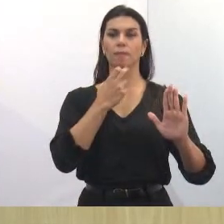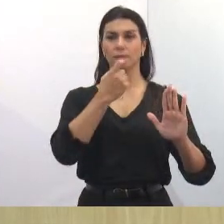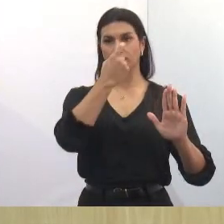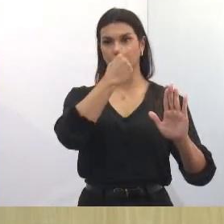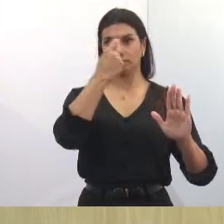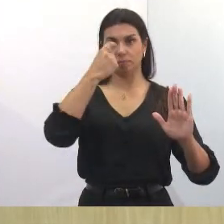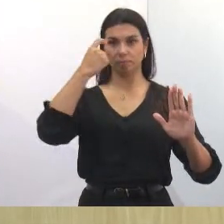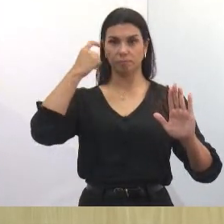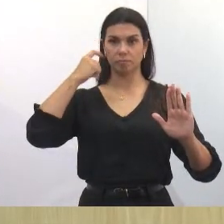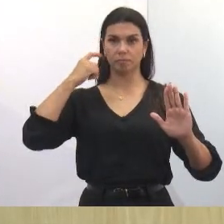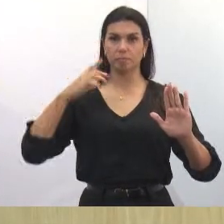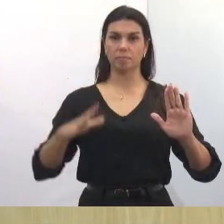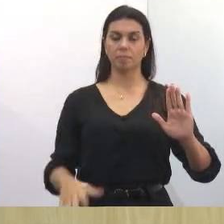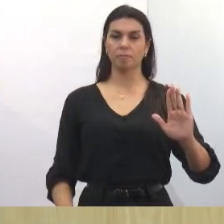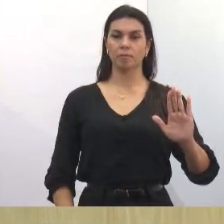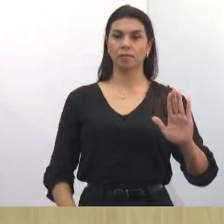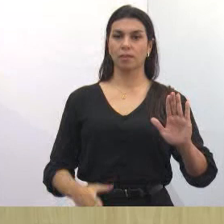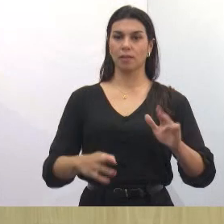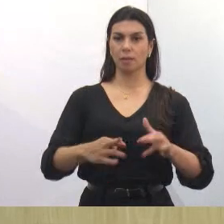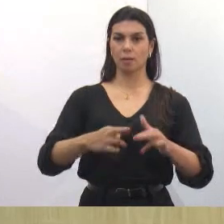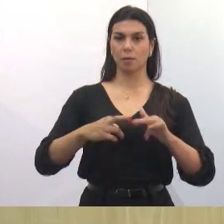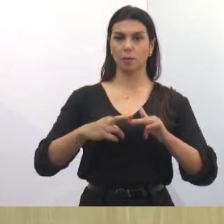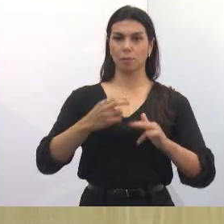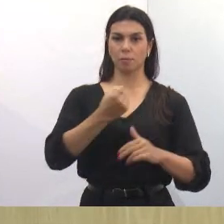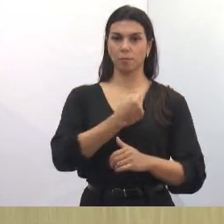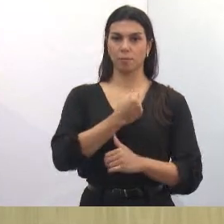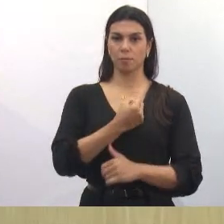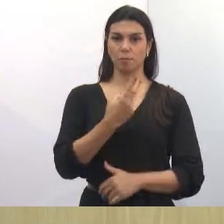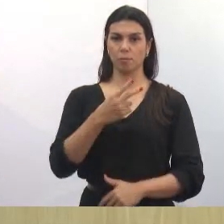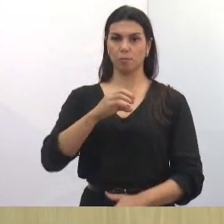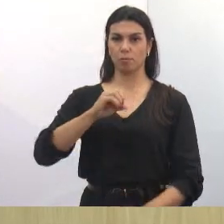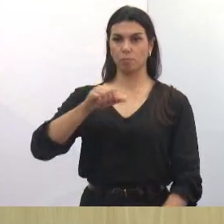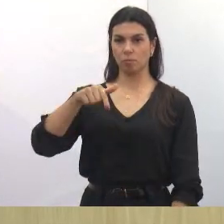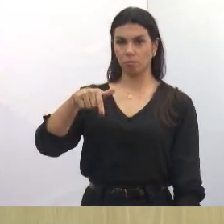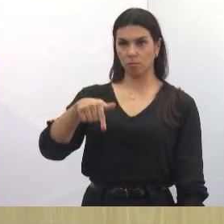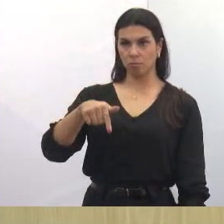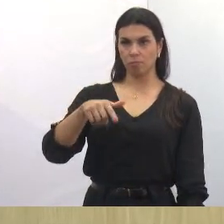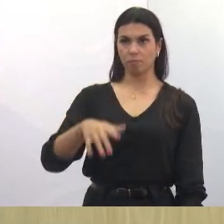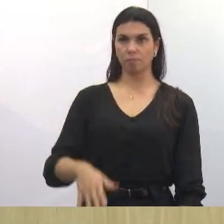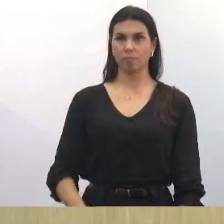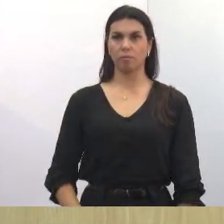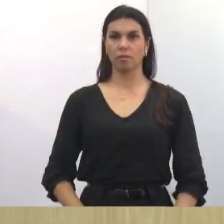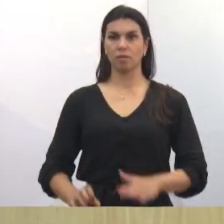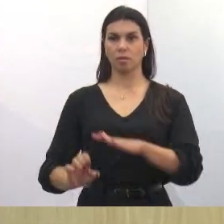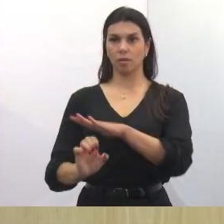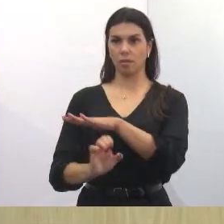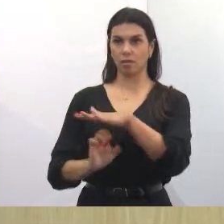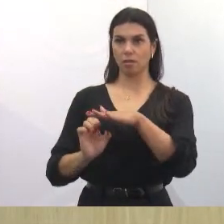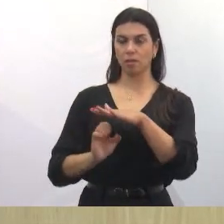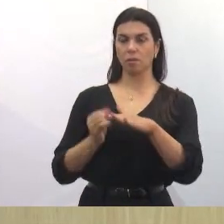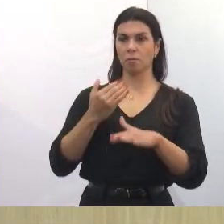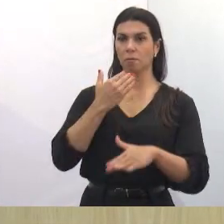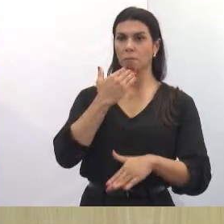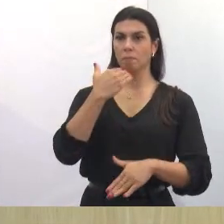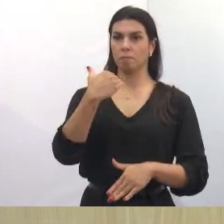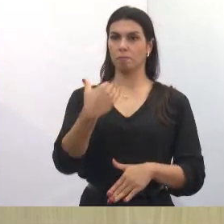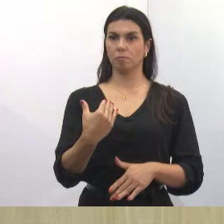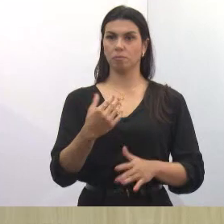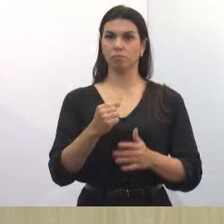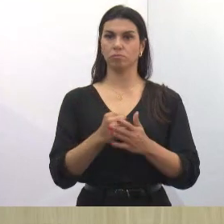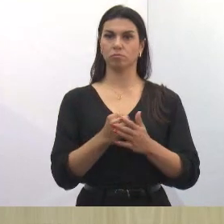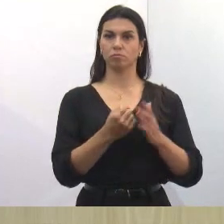Meia Lua. Requerimento 207. a IDP solicitando poda de